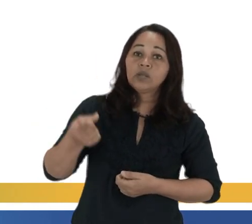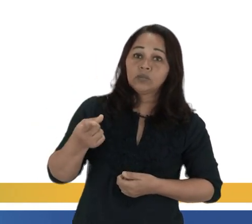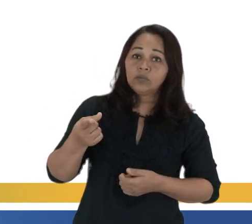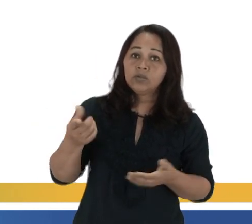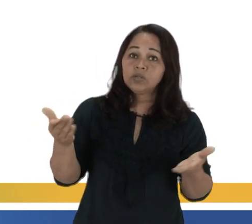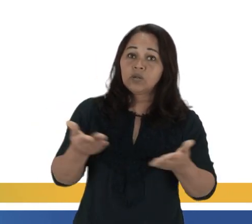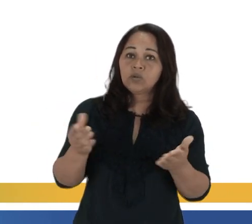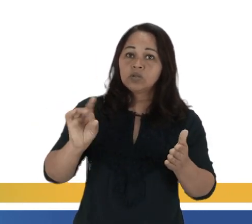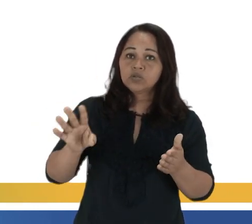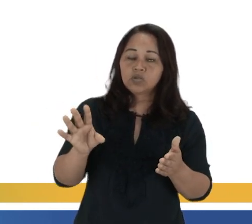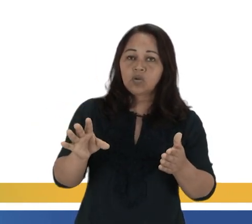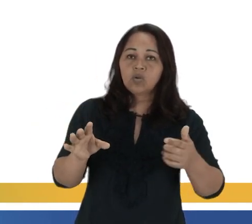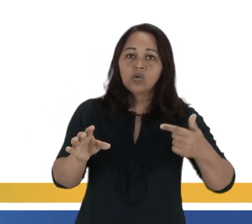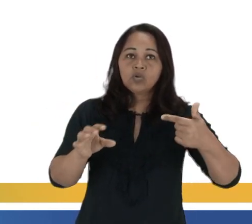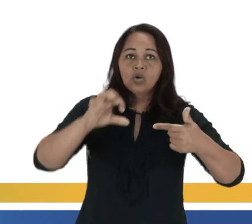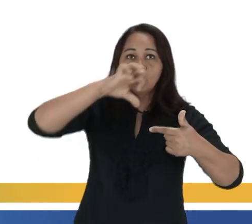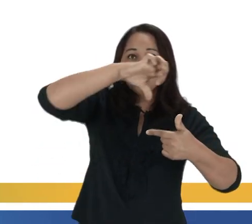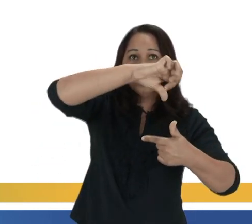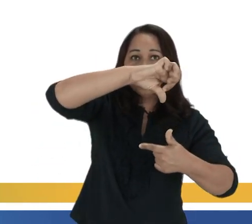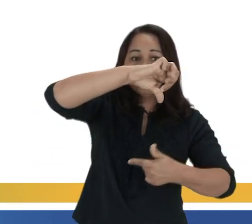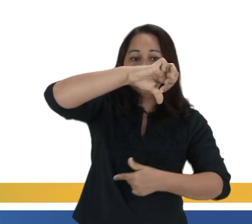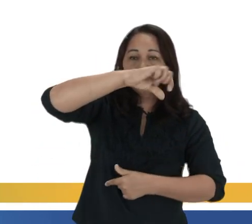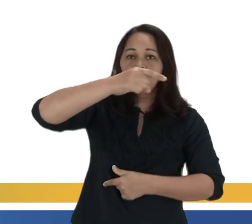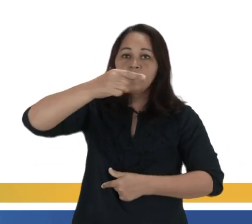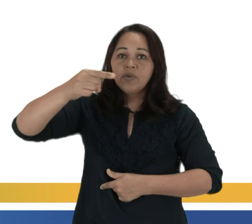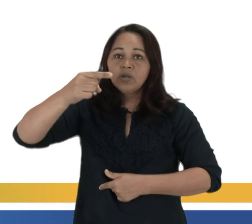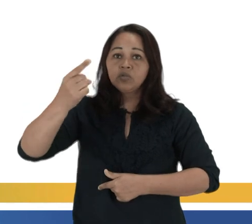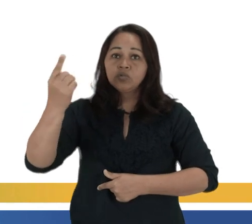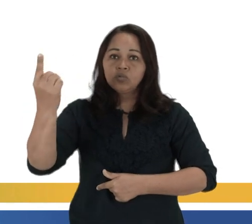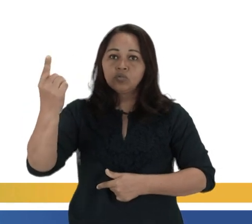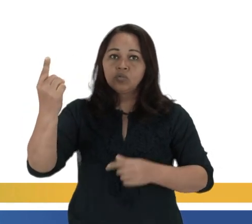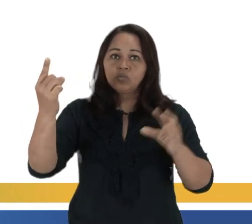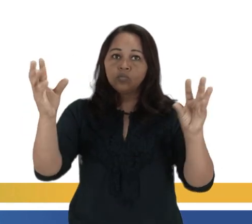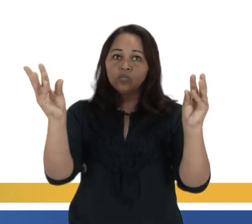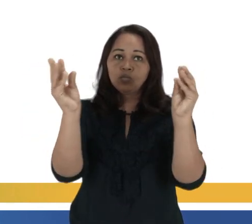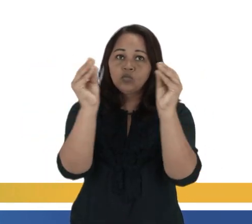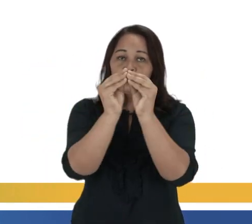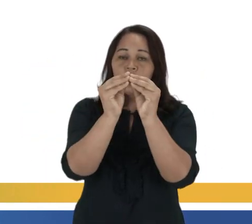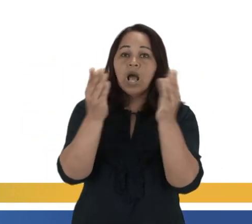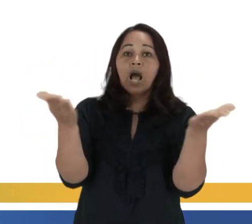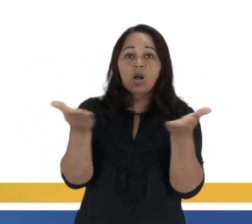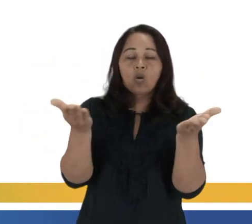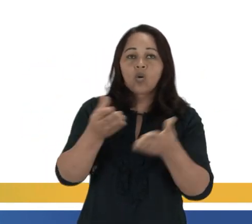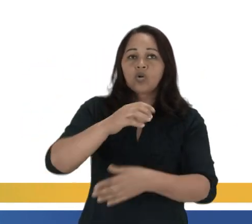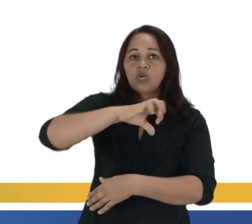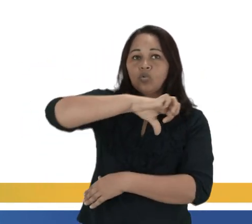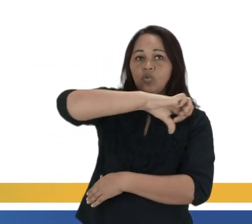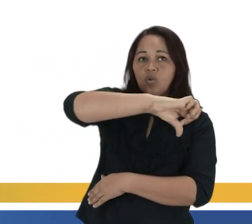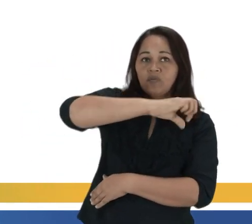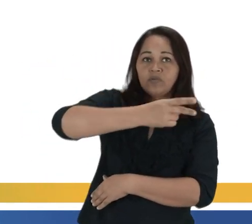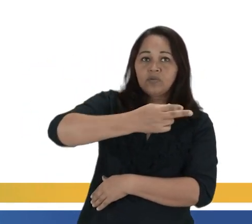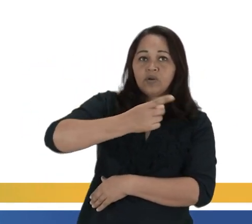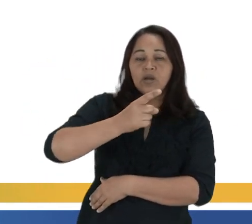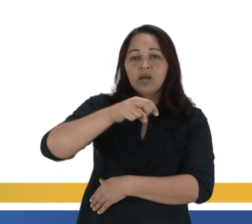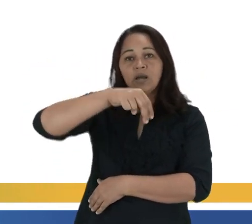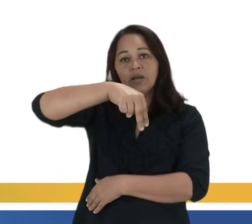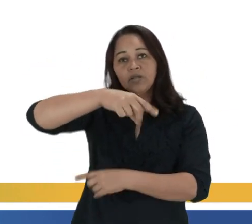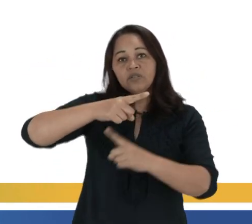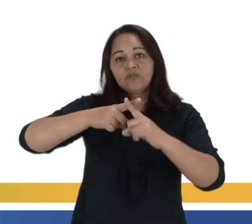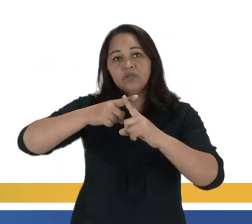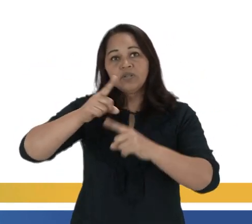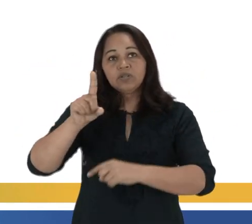com os expoentes. 9 é igual a n menos 1. Juntei os fatores iguais, um que estava negativo passou para o outro